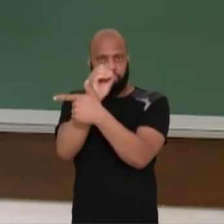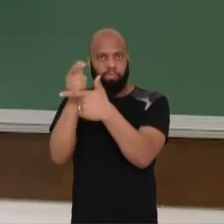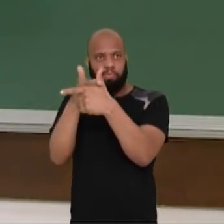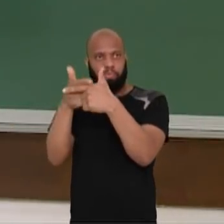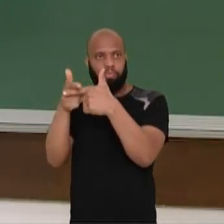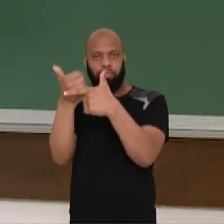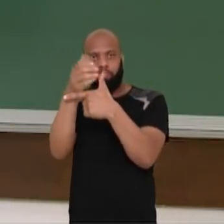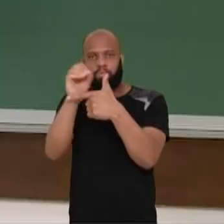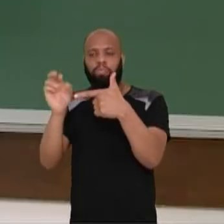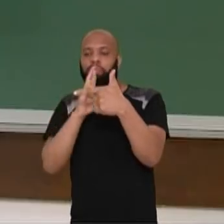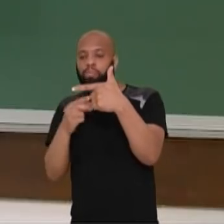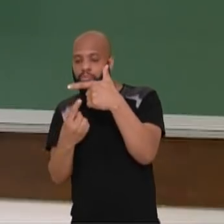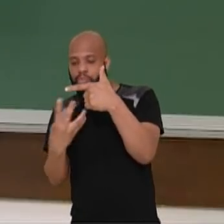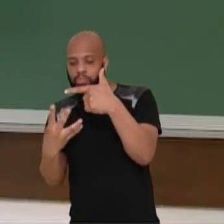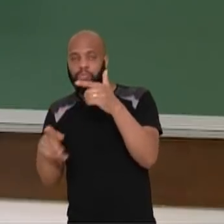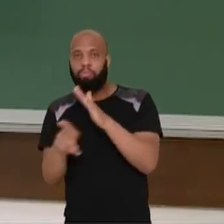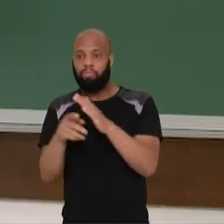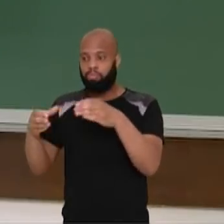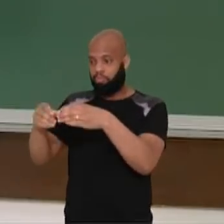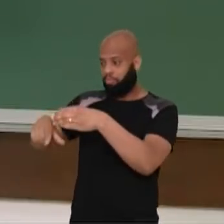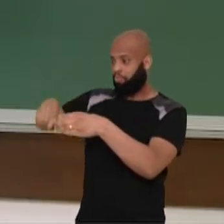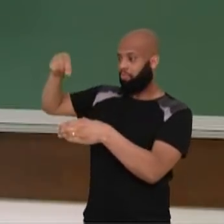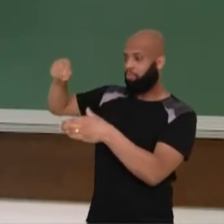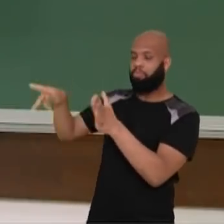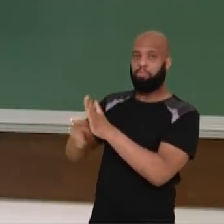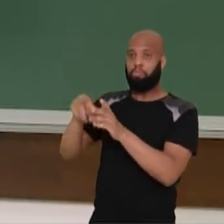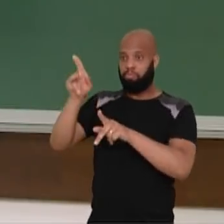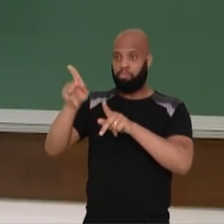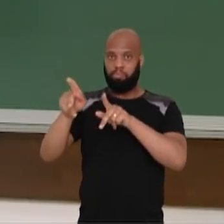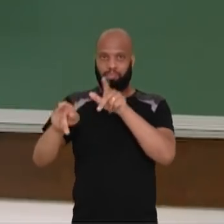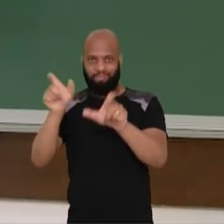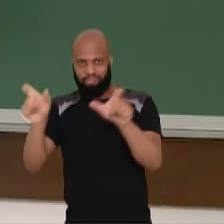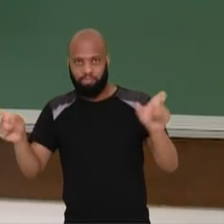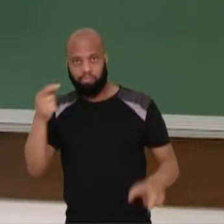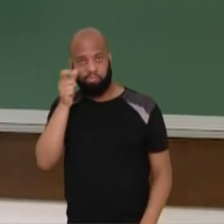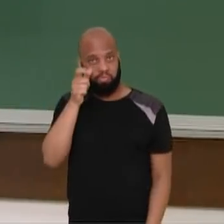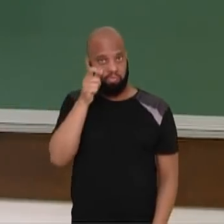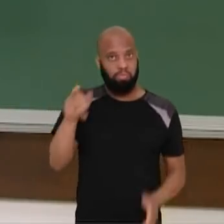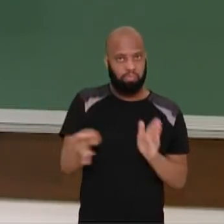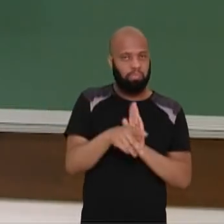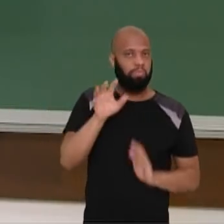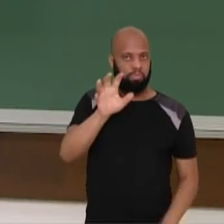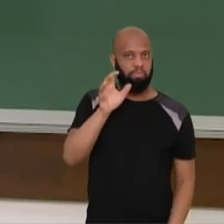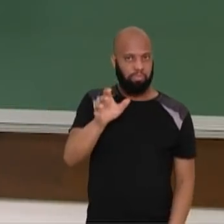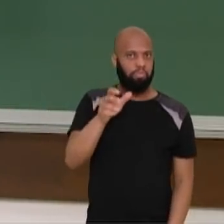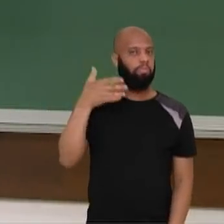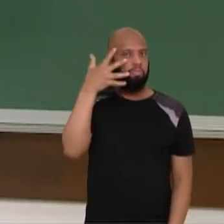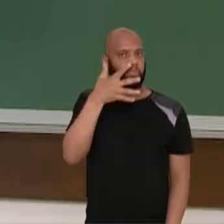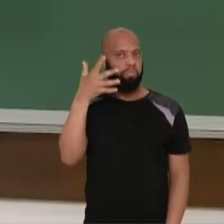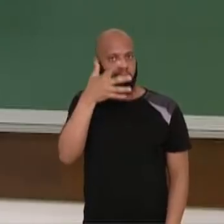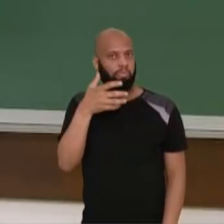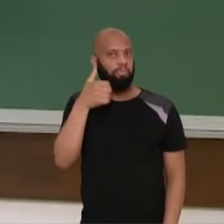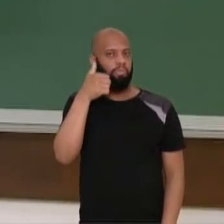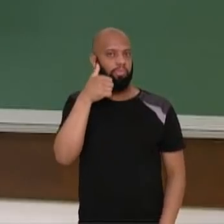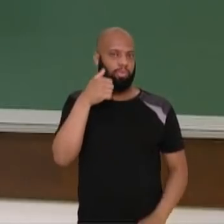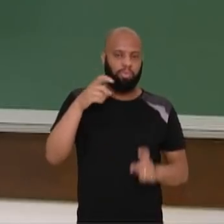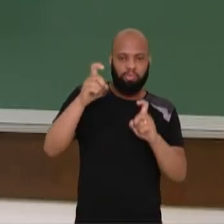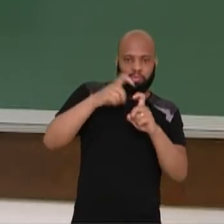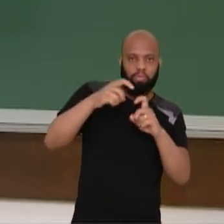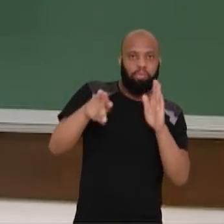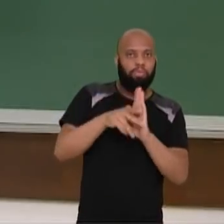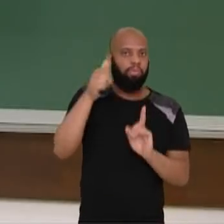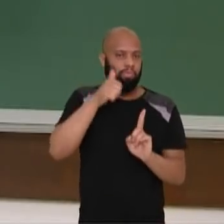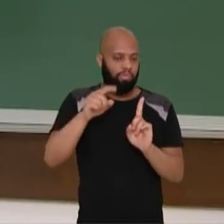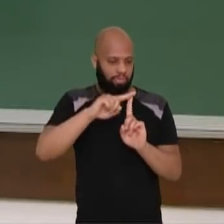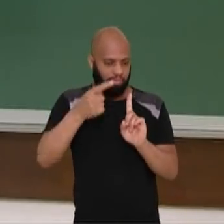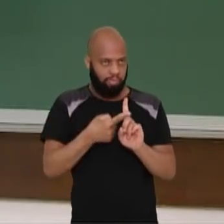pessoas é o extrato, a amostra do povo que assistiu a palestra. De obstetrícia. E de ortopedia?